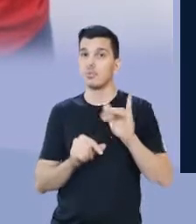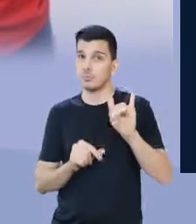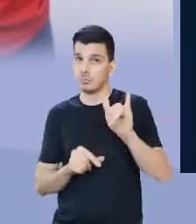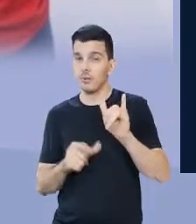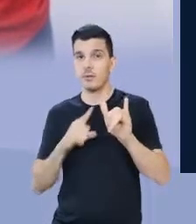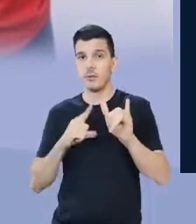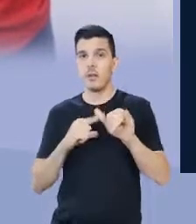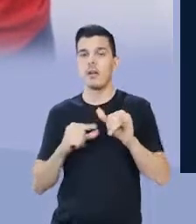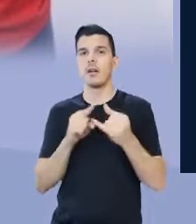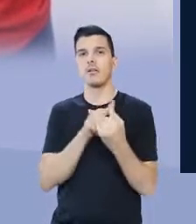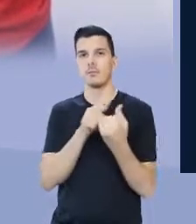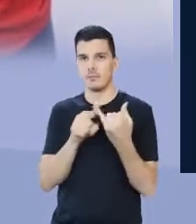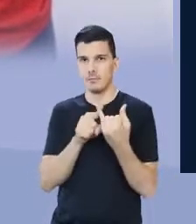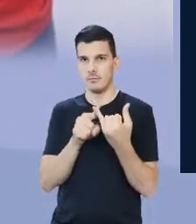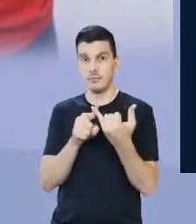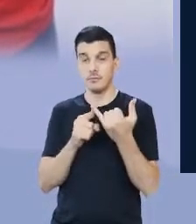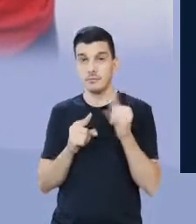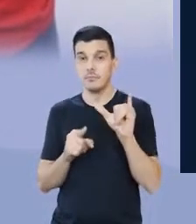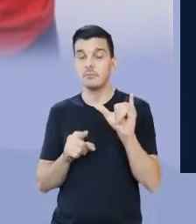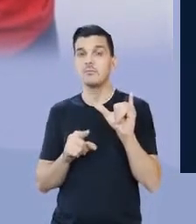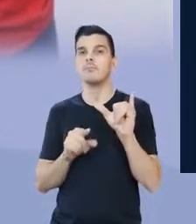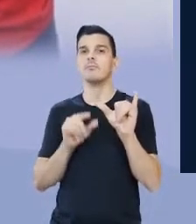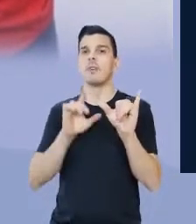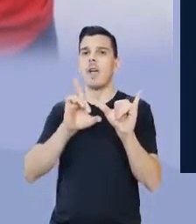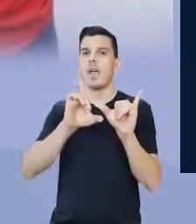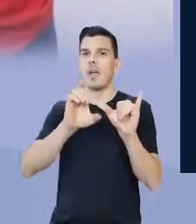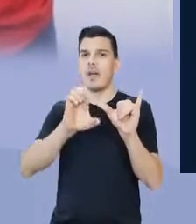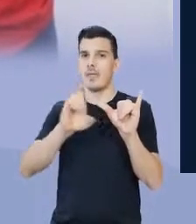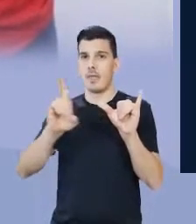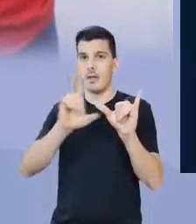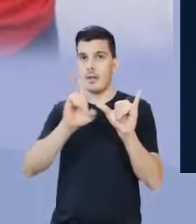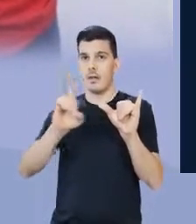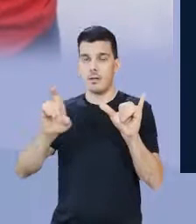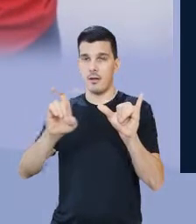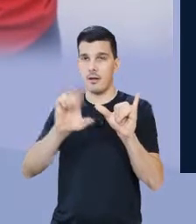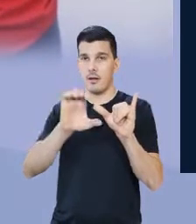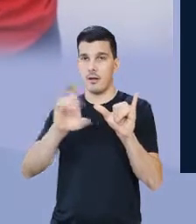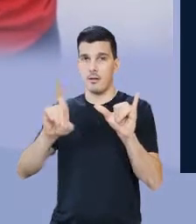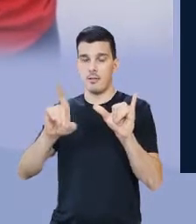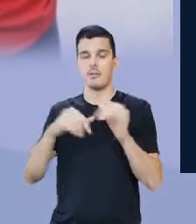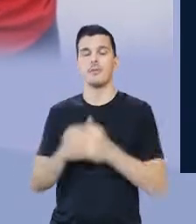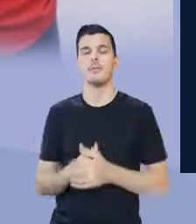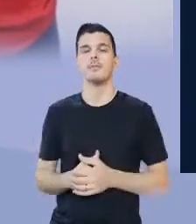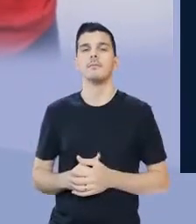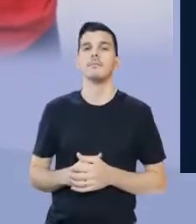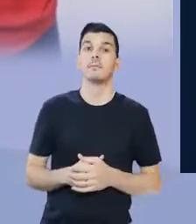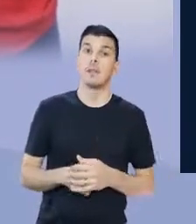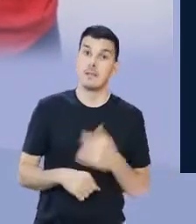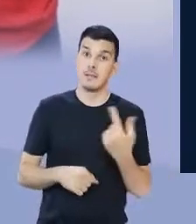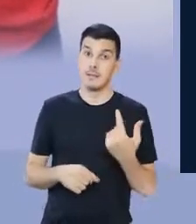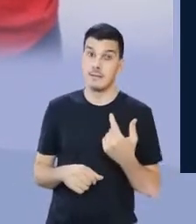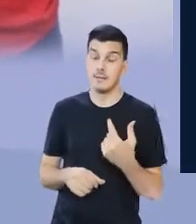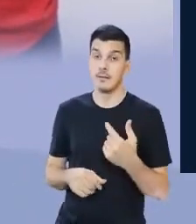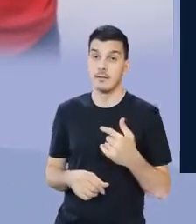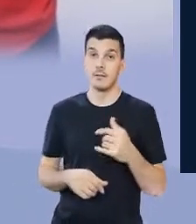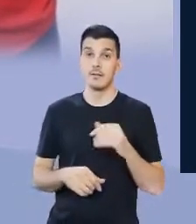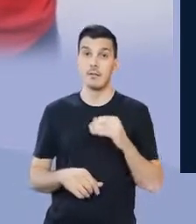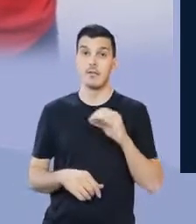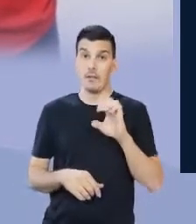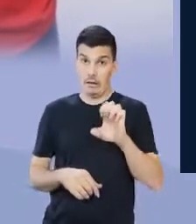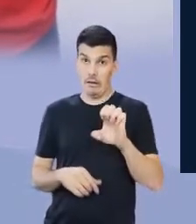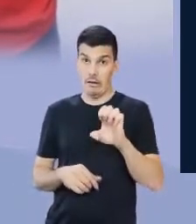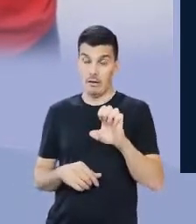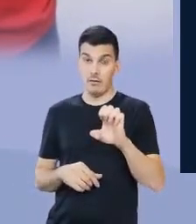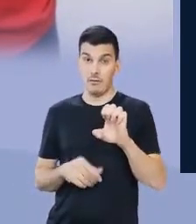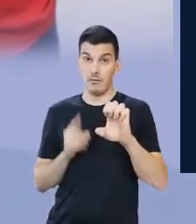antes do Y vem uma vogal, a gente coloca o ED, gruda o ED, então Joe played. Se o verbo já termina com a letra